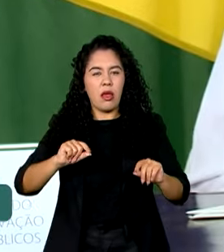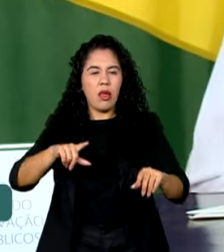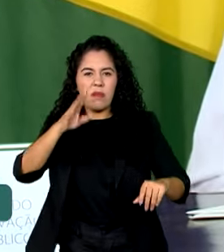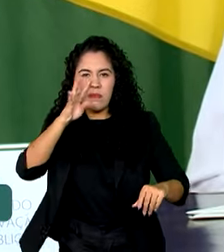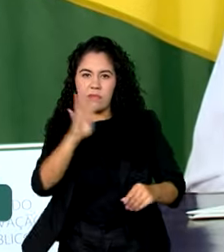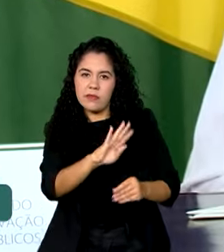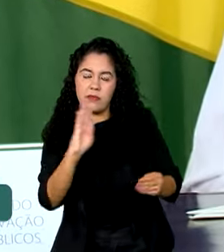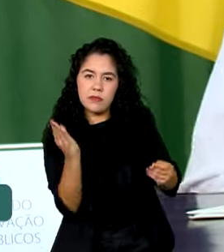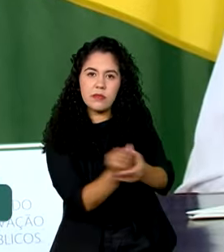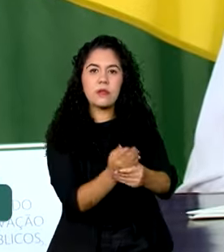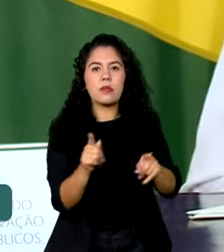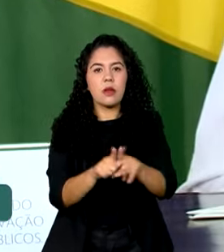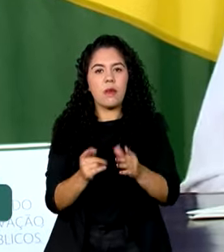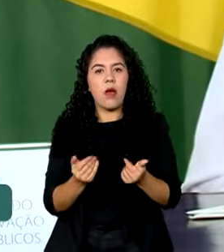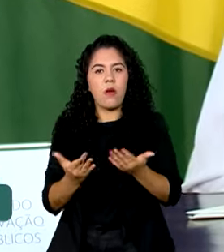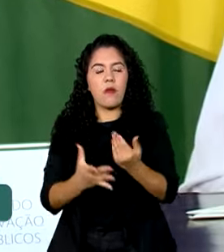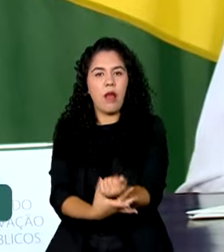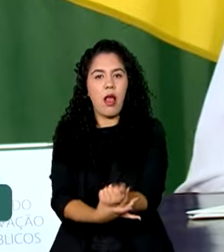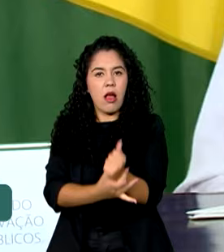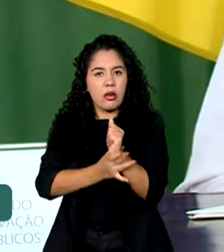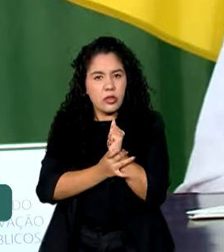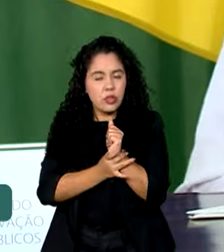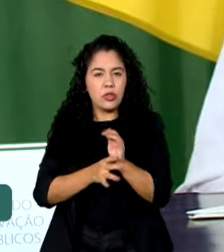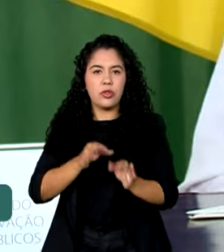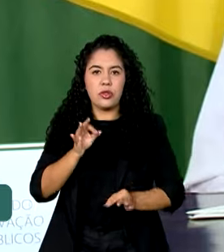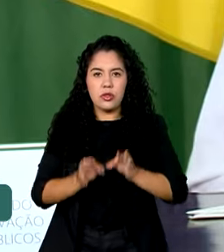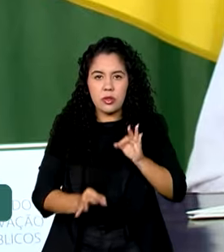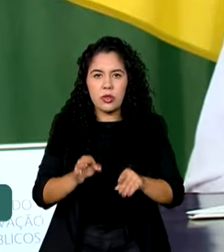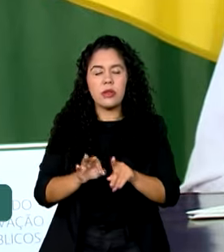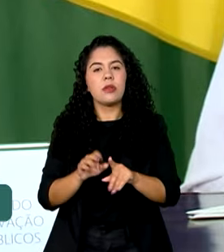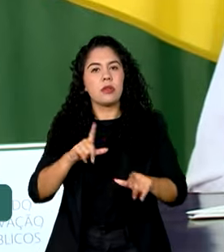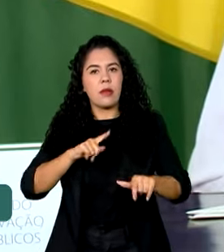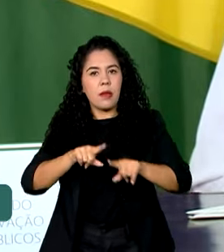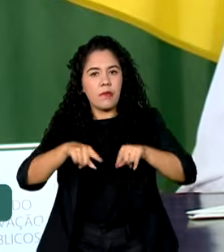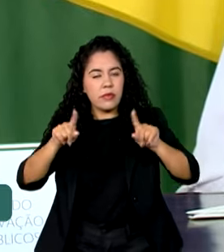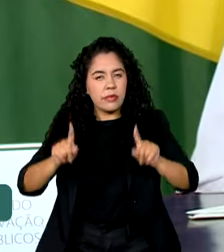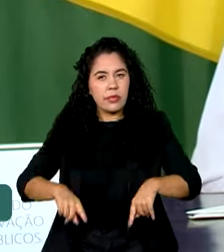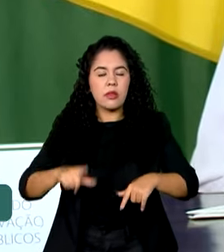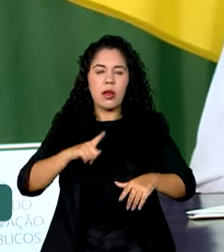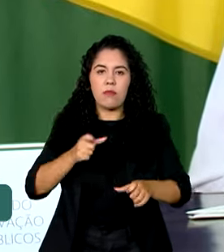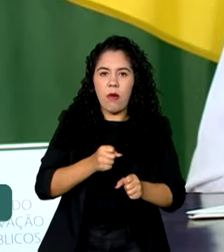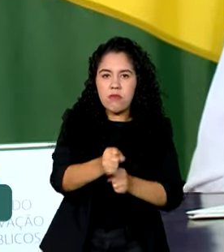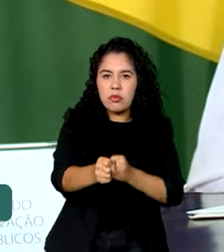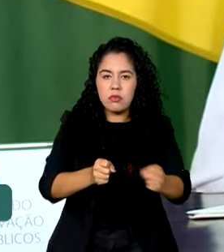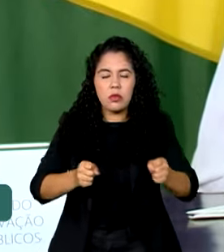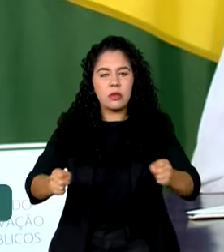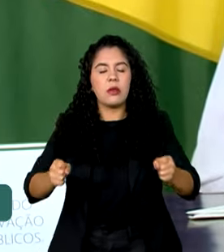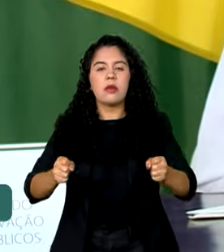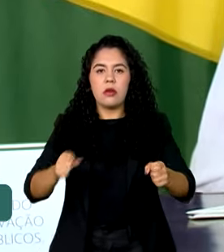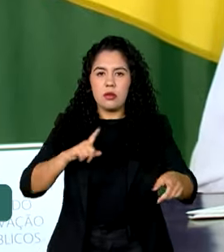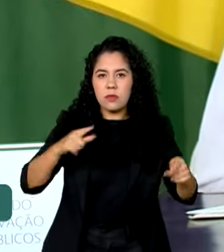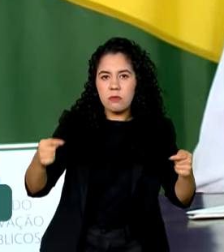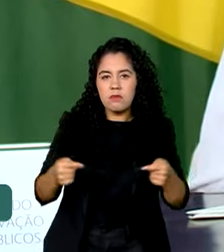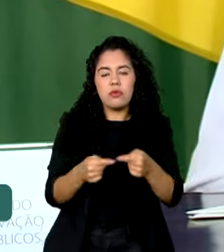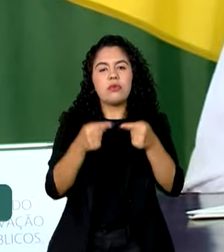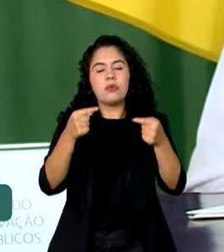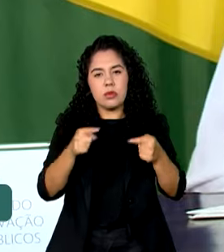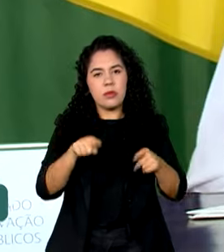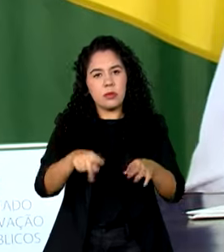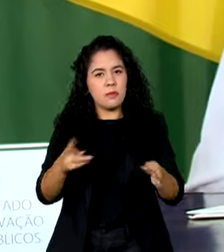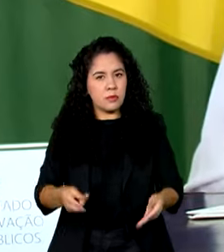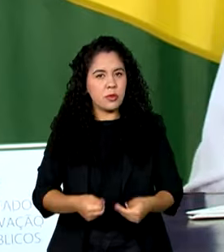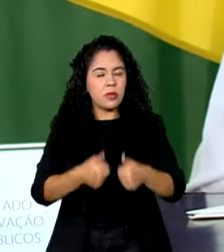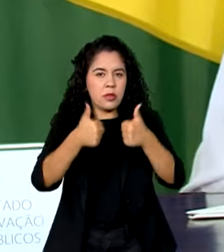a segurança jurídica e permitir, como a Jéssica falou, trazer servidores mais vocacionados, fazer concursos que sejam mais, permitam que a gente selecione melhor. Acho que isso